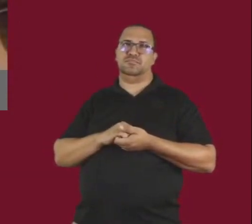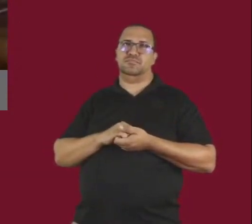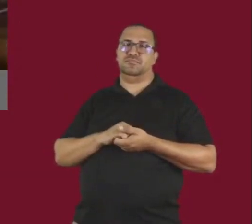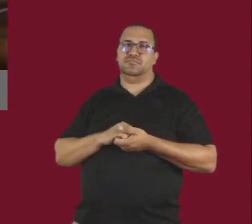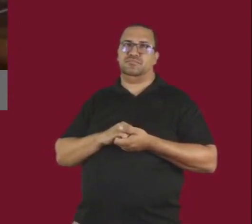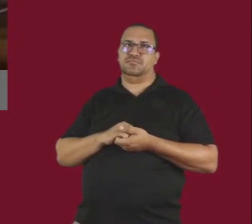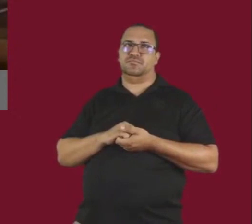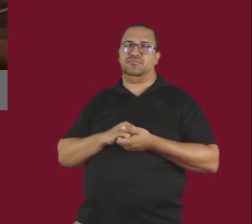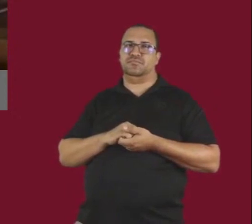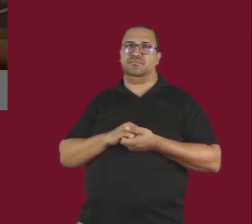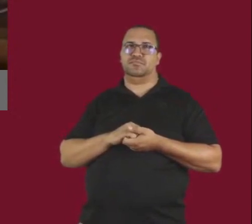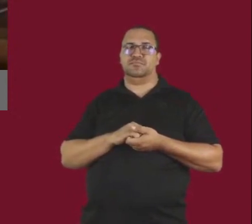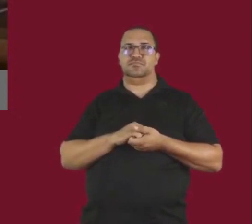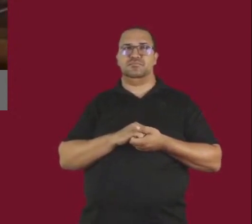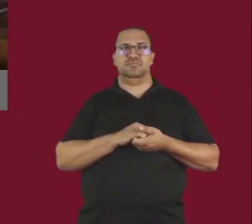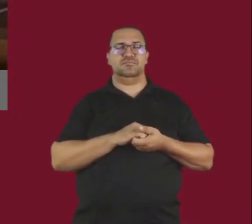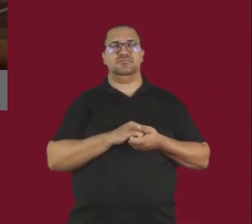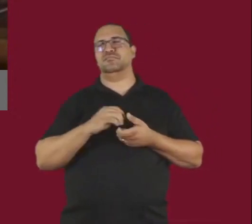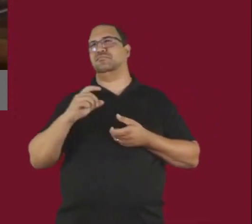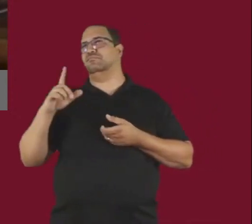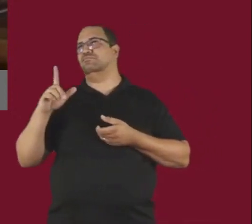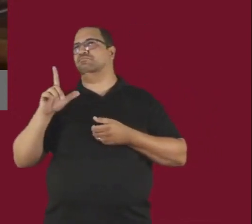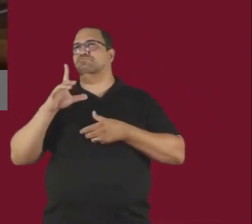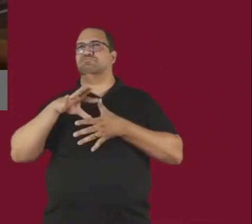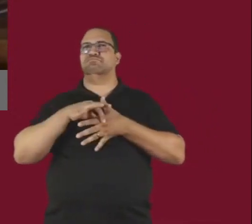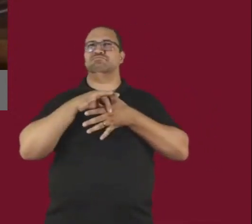quilombolas, vieram lideranças de toda a Amazônia